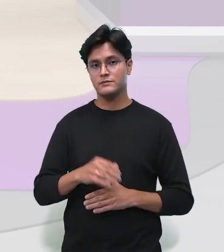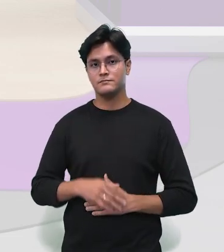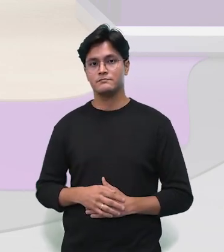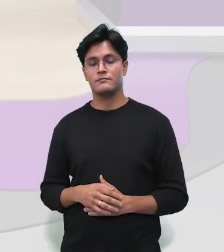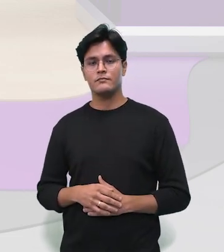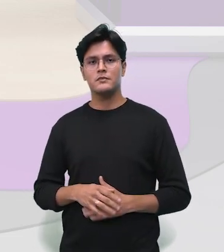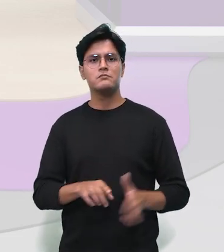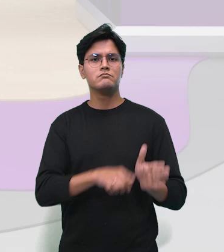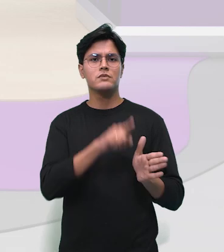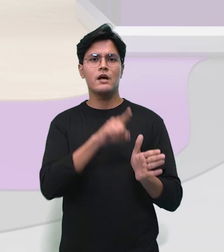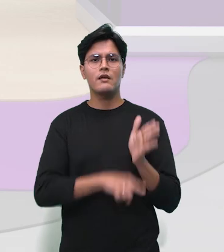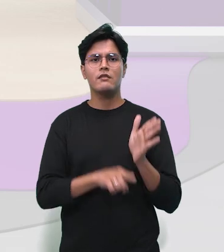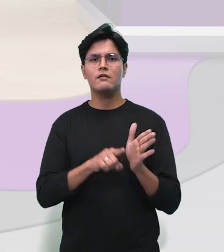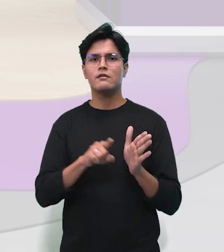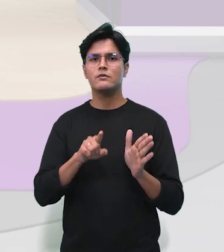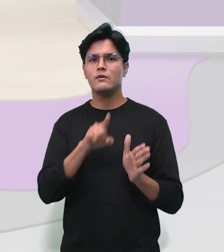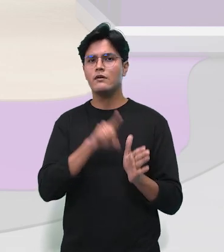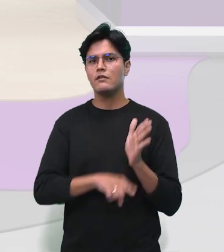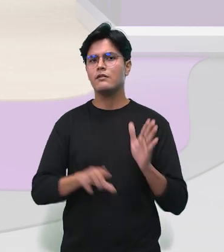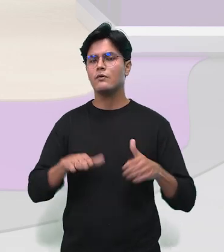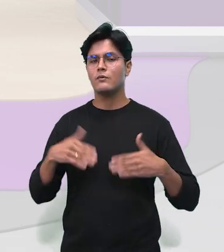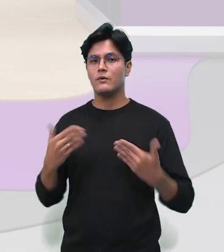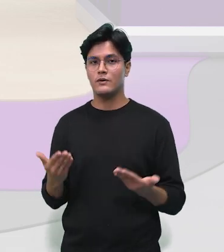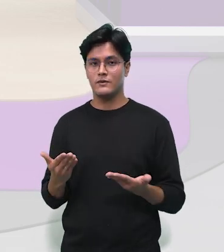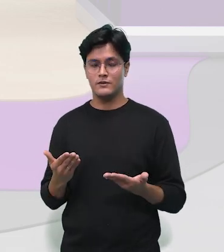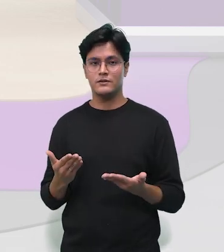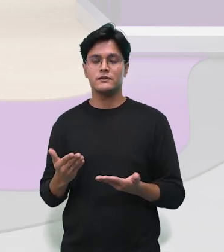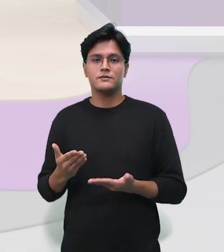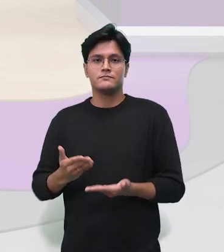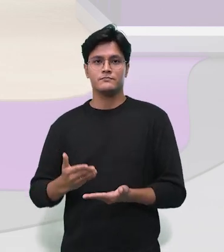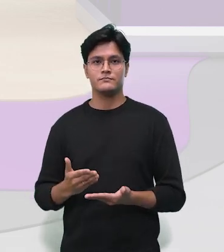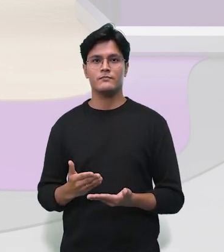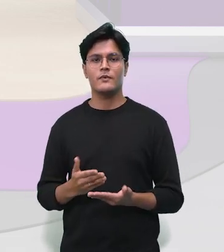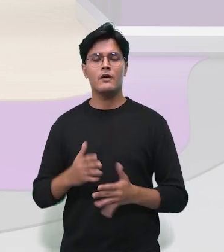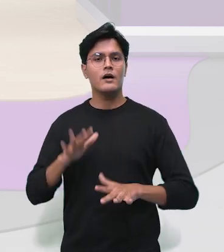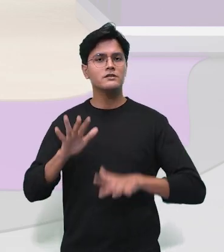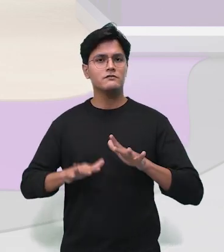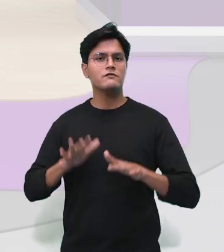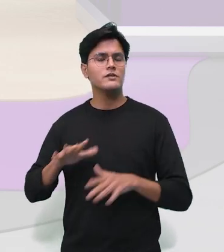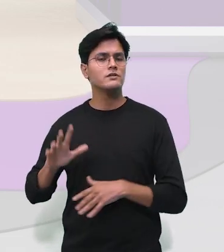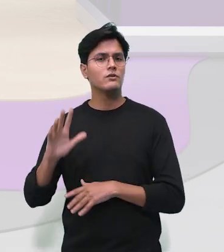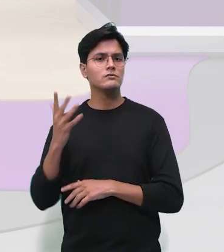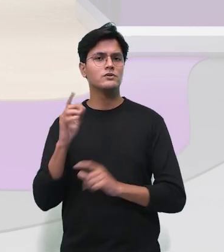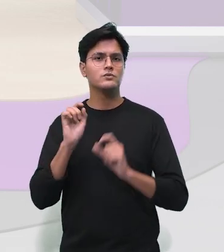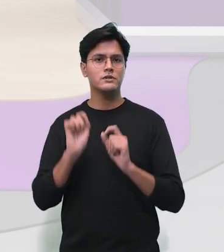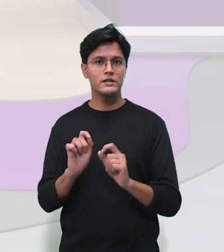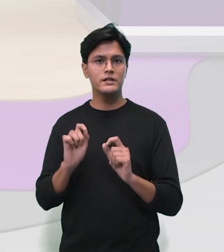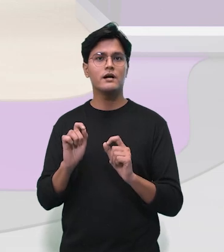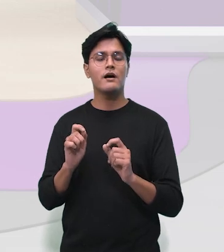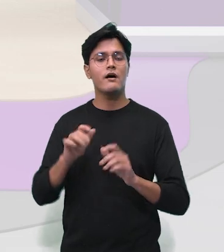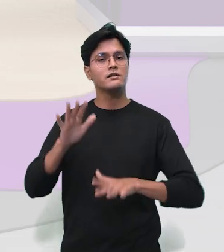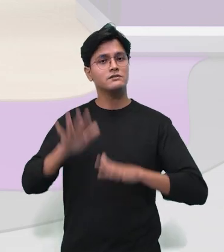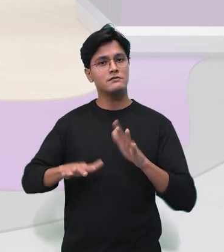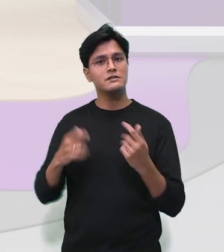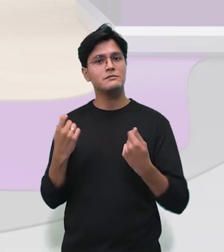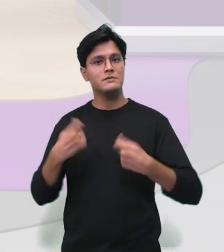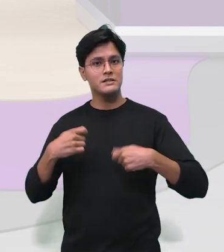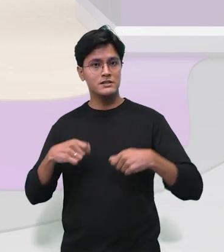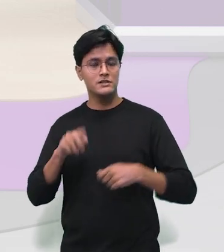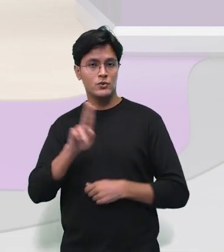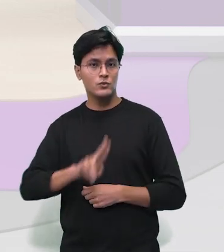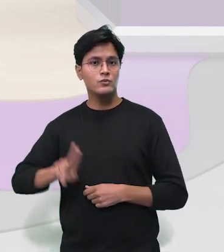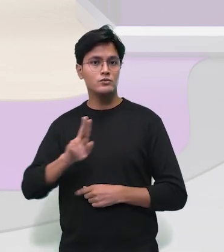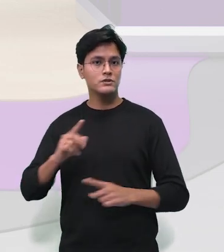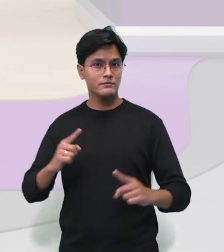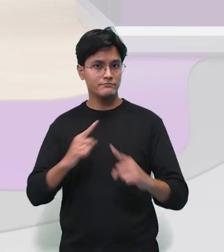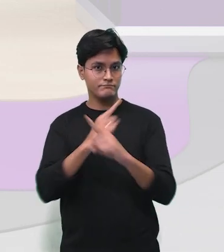exceção é que em algumas situações a gente vai precisar recorrer à regra de 3 para o cálculo